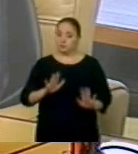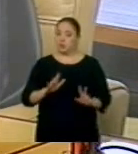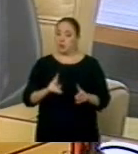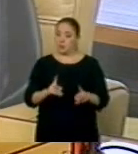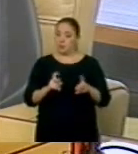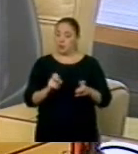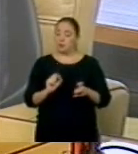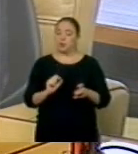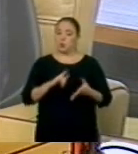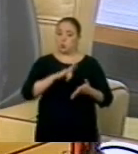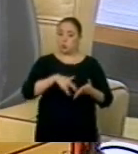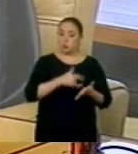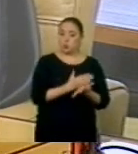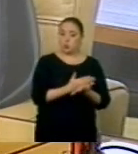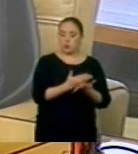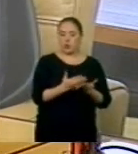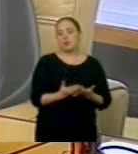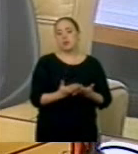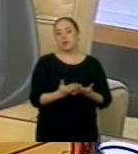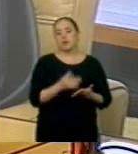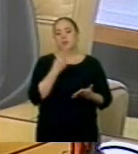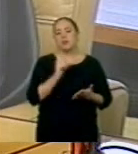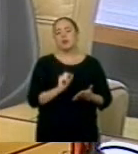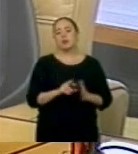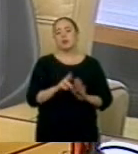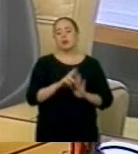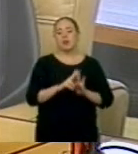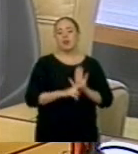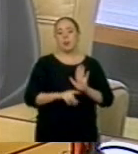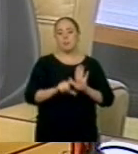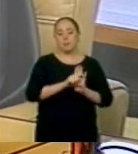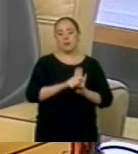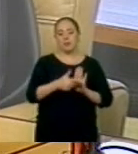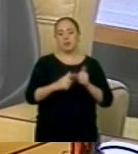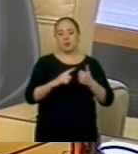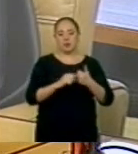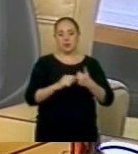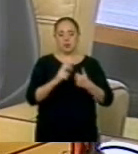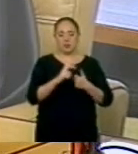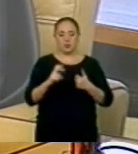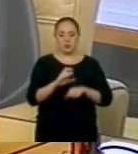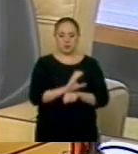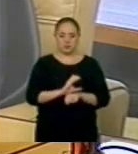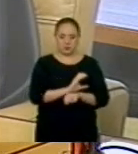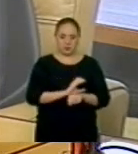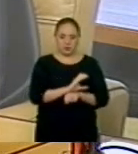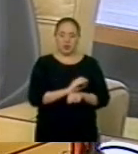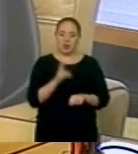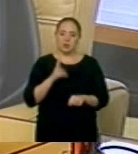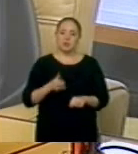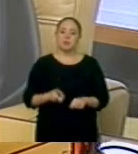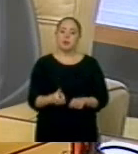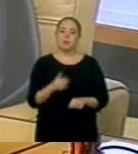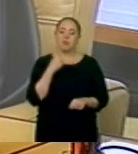parte a petição inicial, segundo a qual a regra do parágrafo 2º do artigo 55 da Constituição sempre